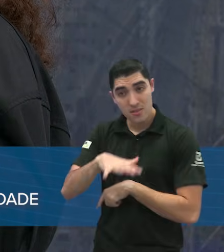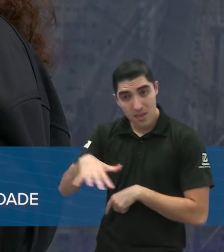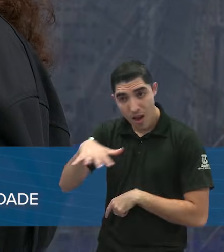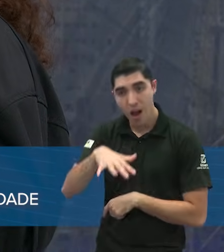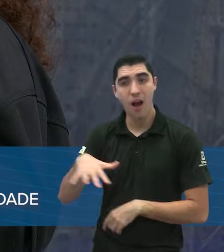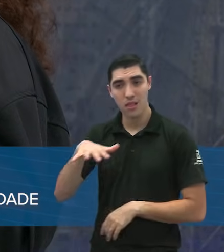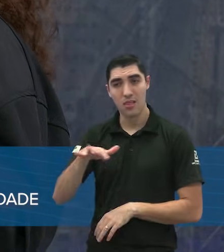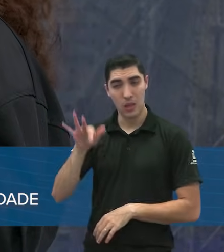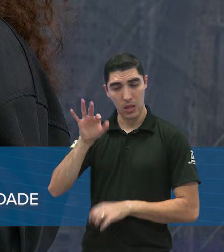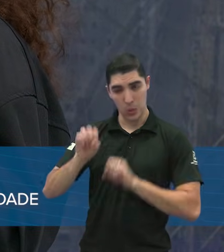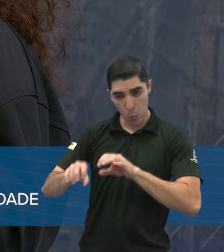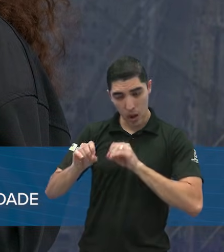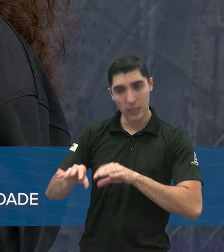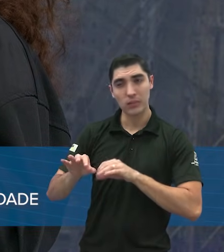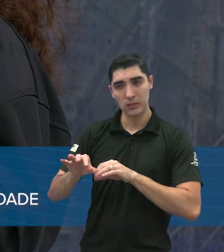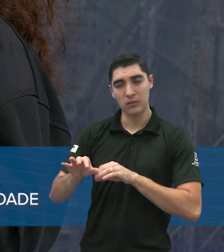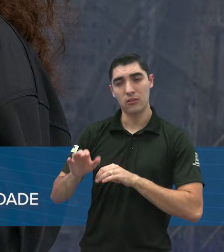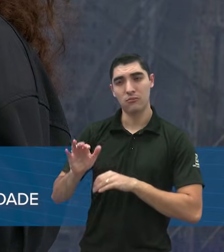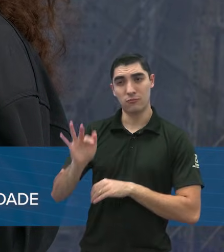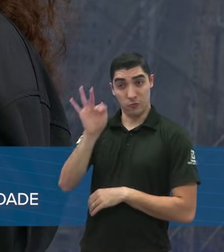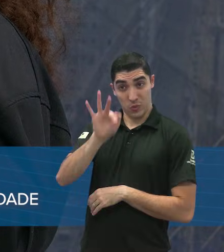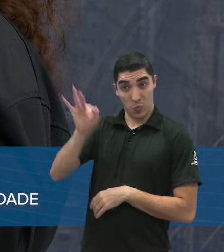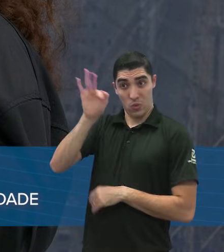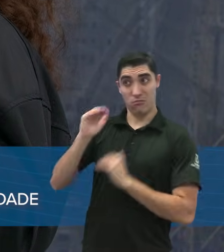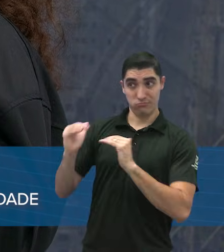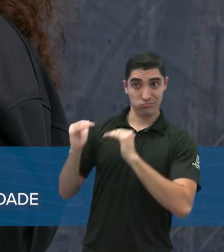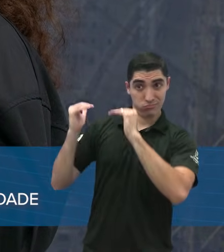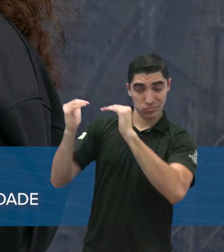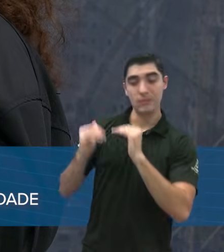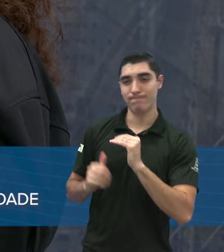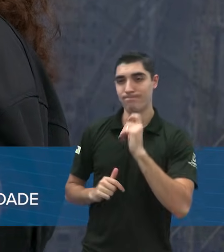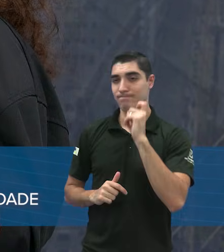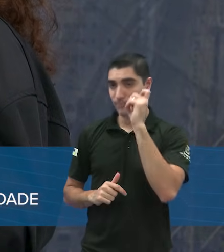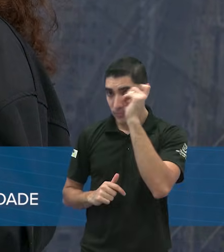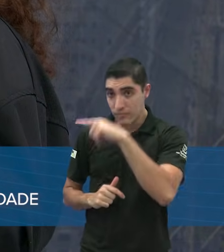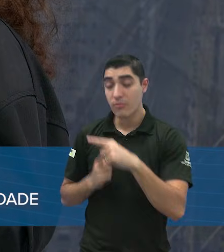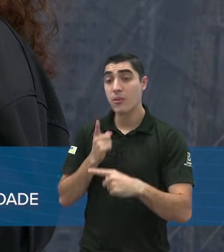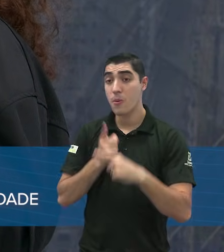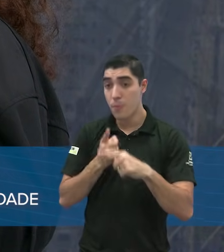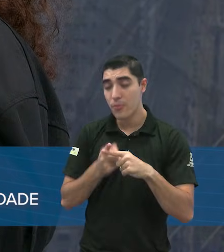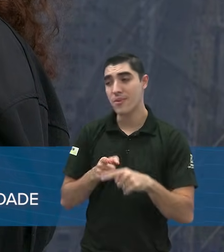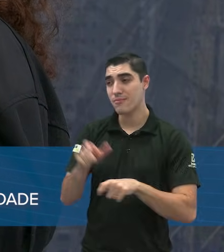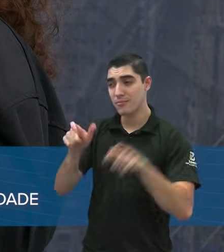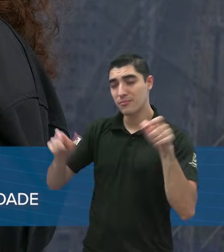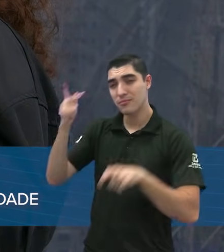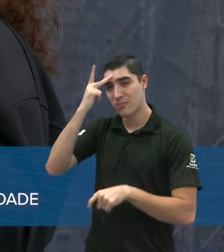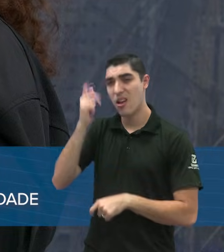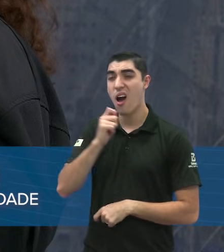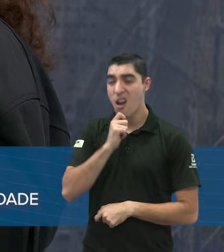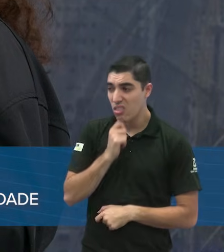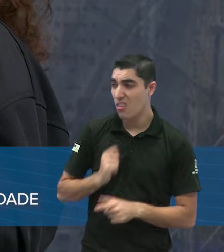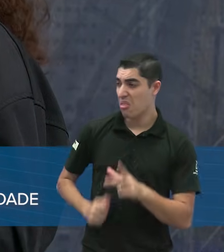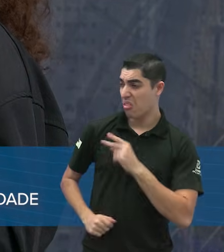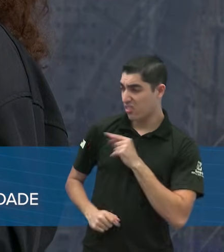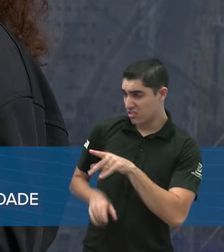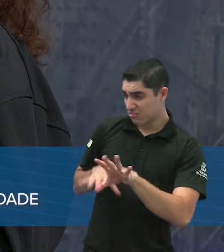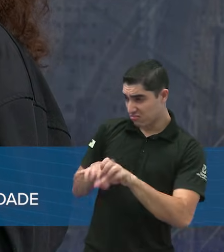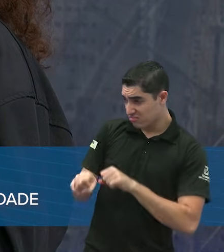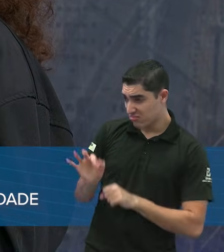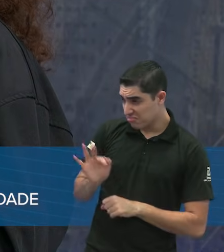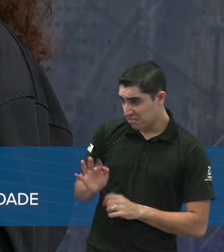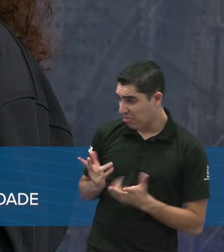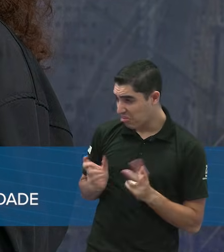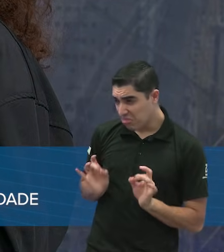muitas questões e, principalmente, das pessoas invalidarem, muitas vezes, as conquistas das pessoas